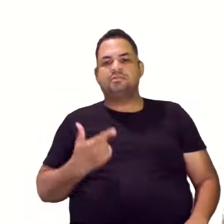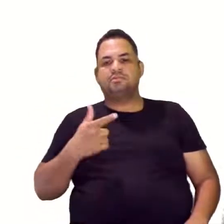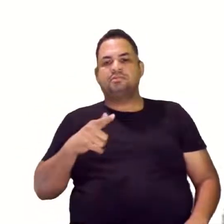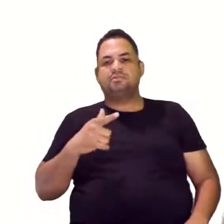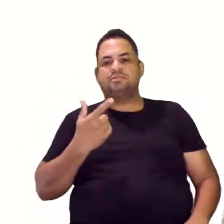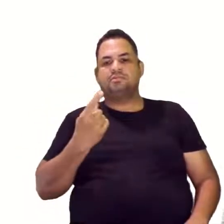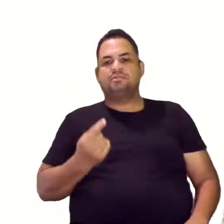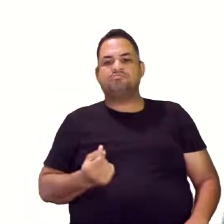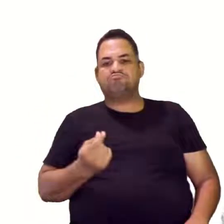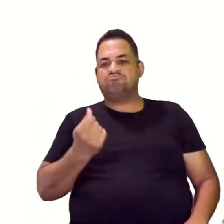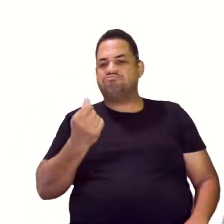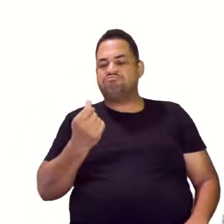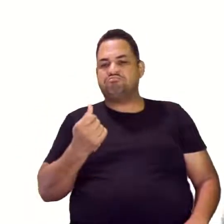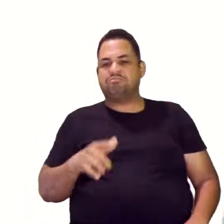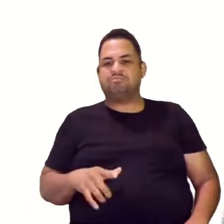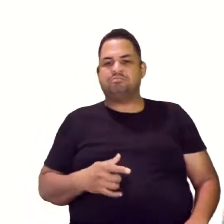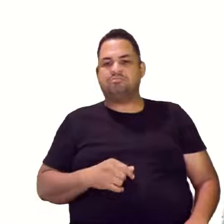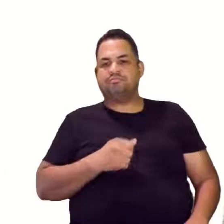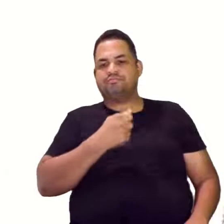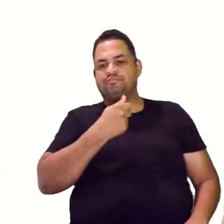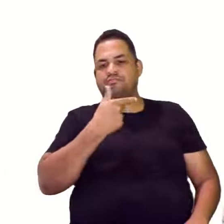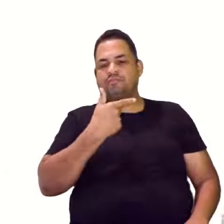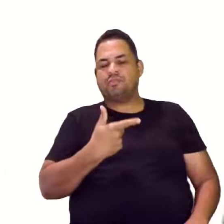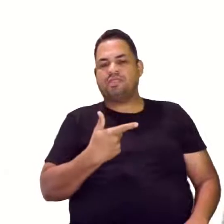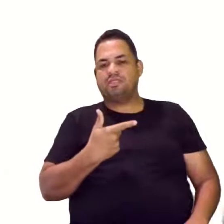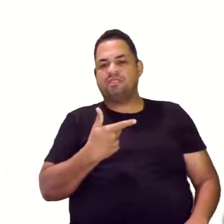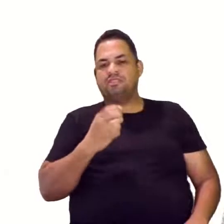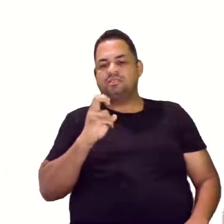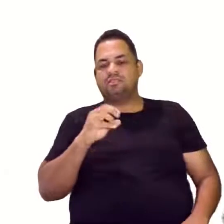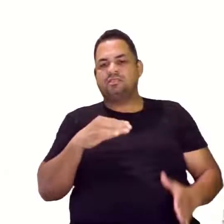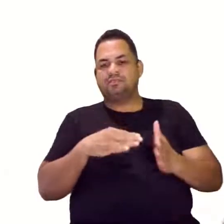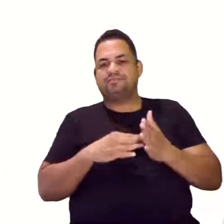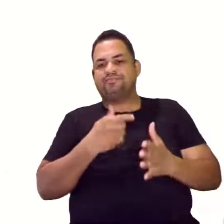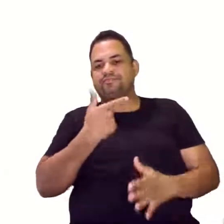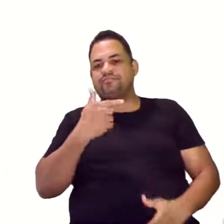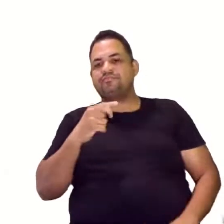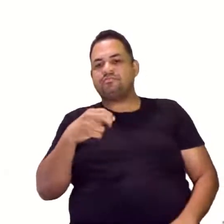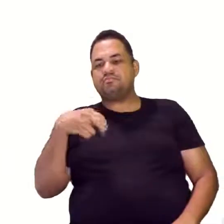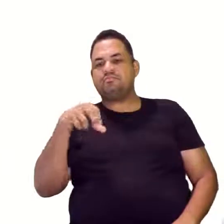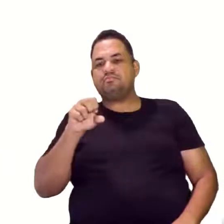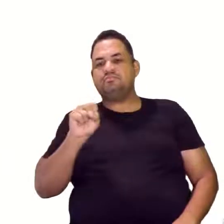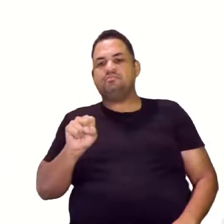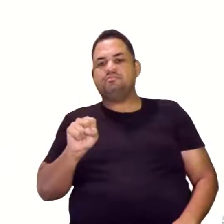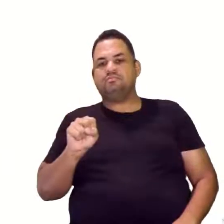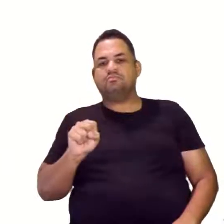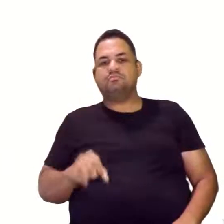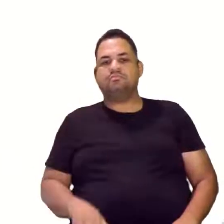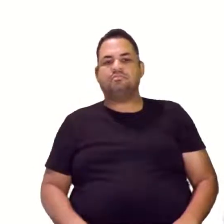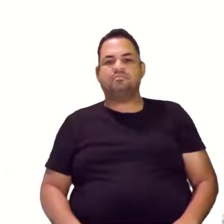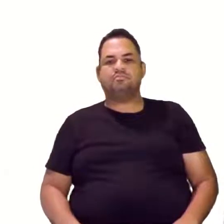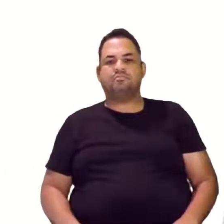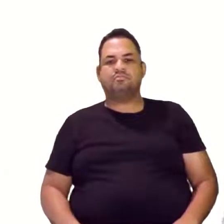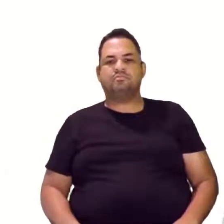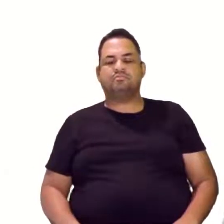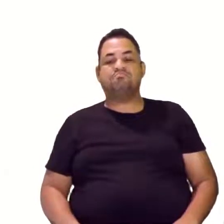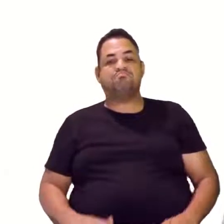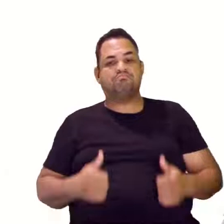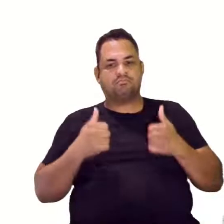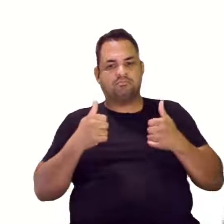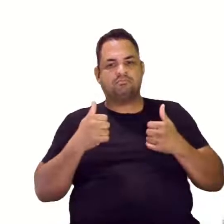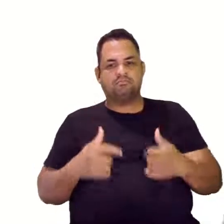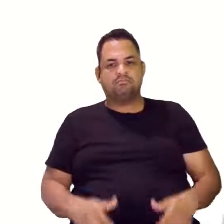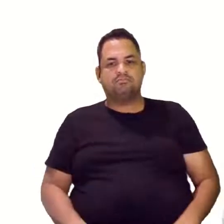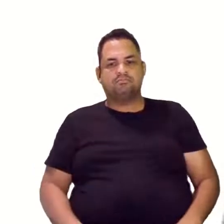uma variação igual aos outros meses, ela vai de 25 a 28 só. Ah, então é 3, né? 3 milhões. 3 milhões. Beleza,